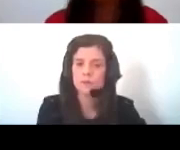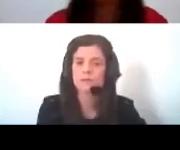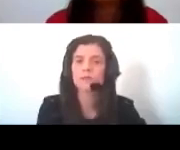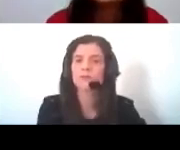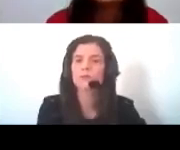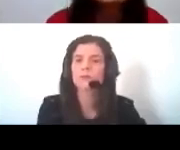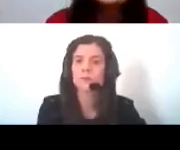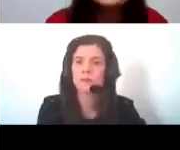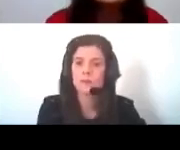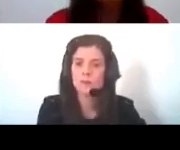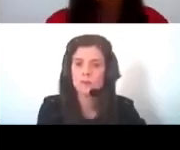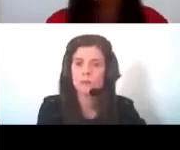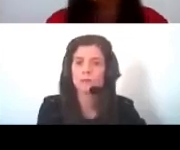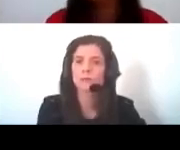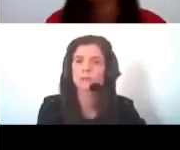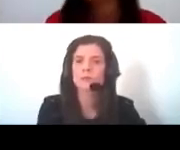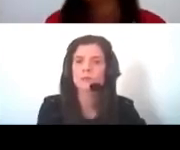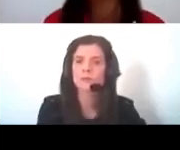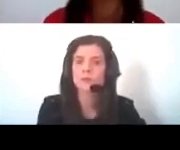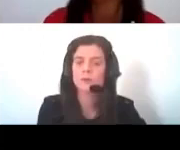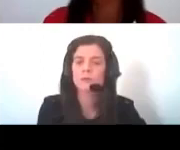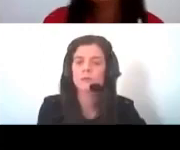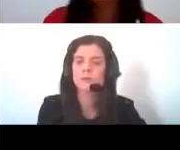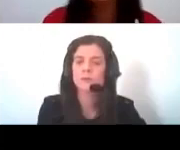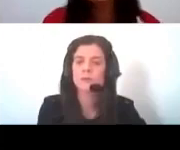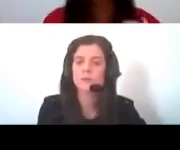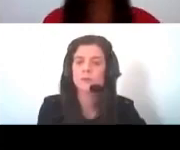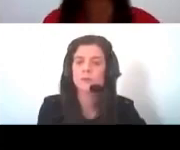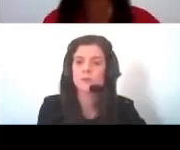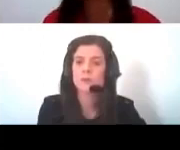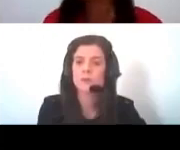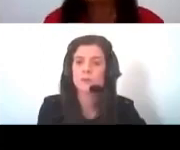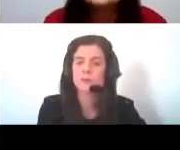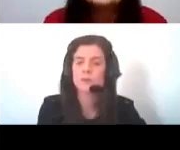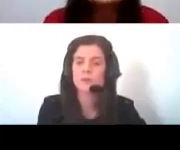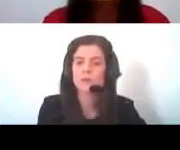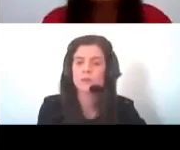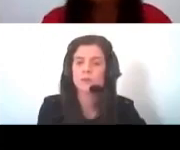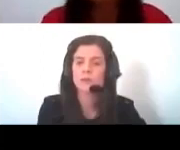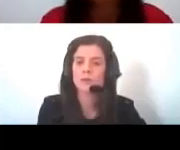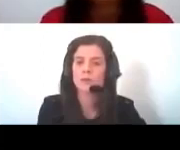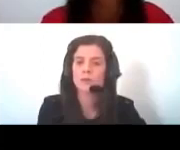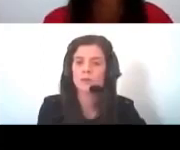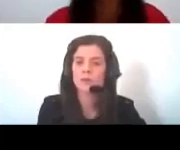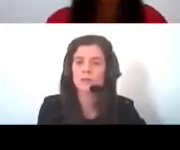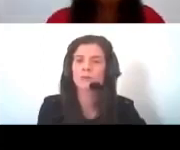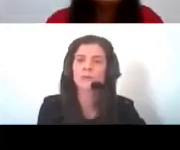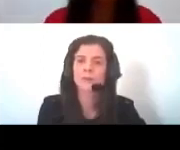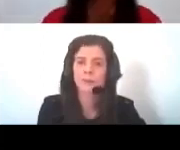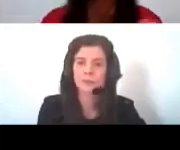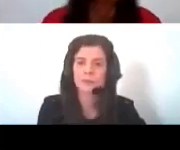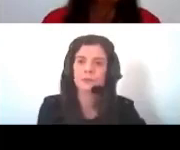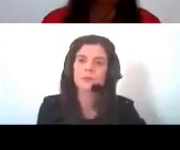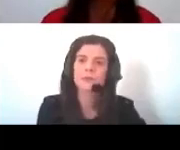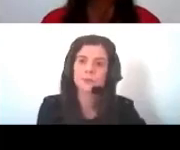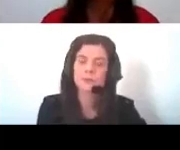organizacional, aconselhamento pessoal e temos também na Secretaria da Administração a caixa de sugestões, que é uma maneira o quê? De ouvir